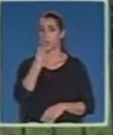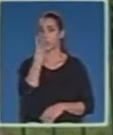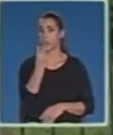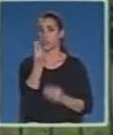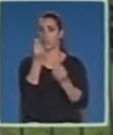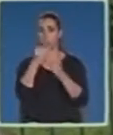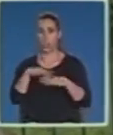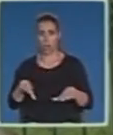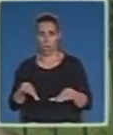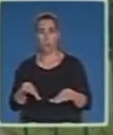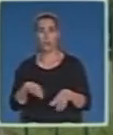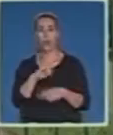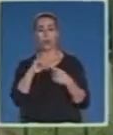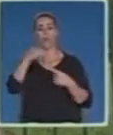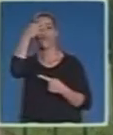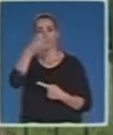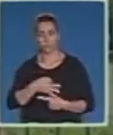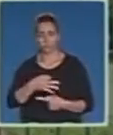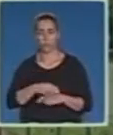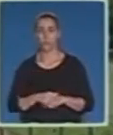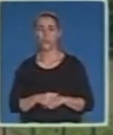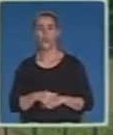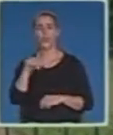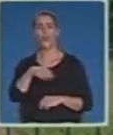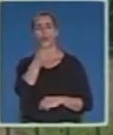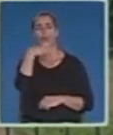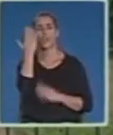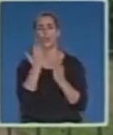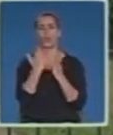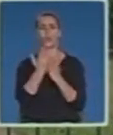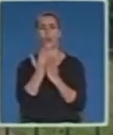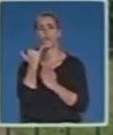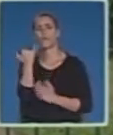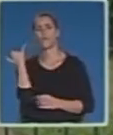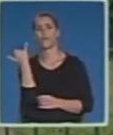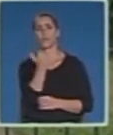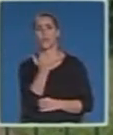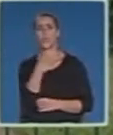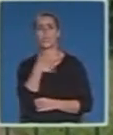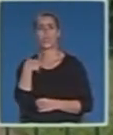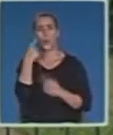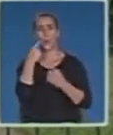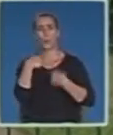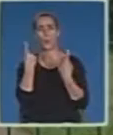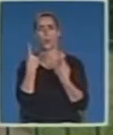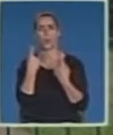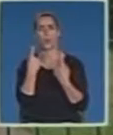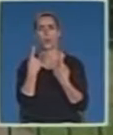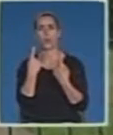encaminhados, cujo um deles é confirmado. Hoje de manhã a escola contactou com a saúde pública